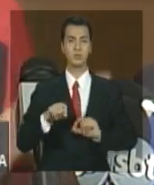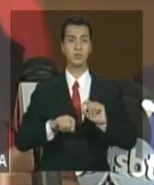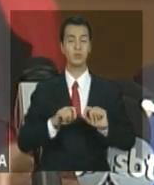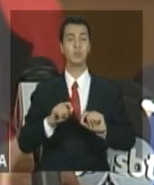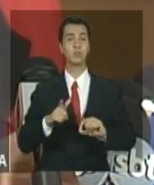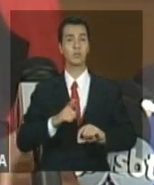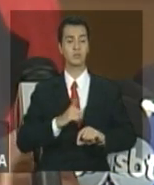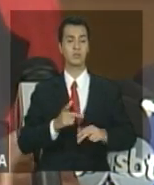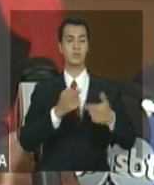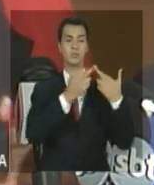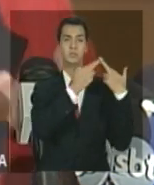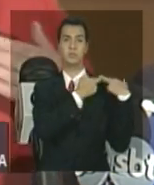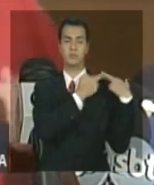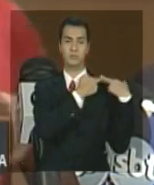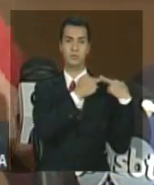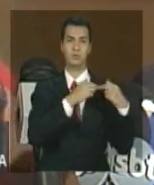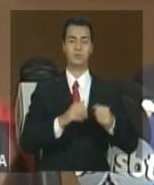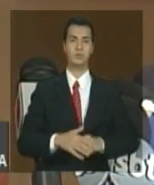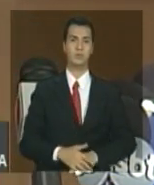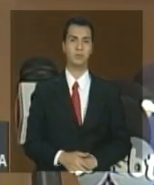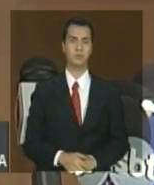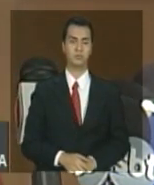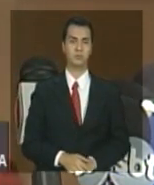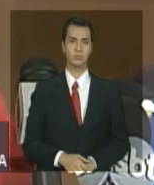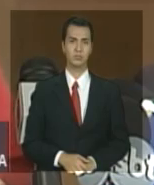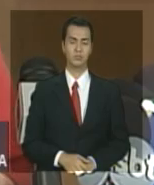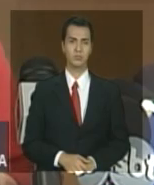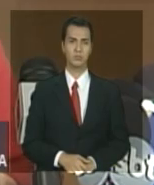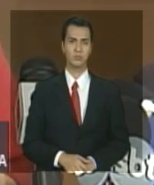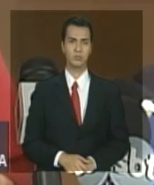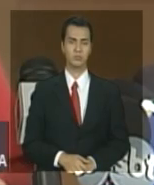um papel de responsabilidade. E é isso que informa,